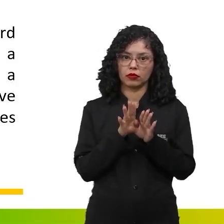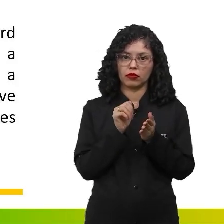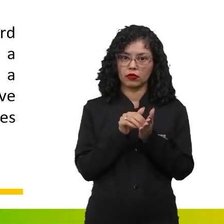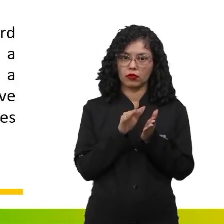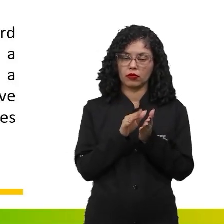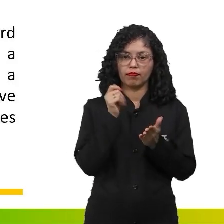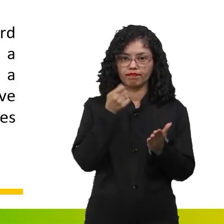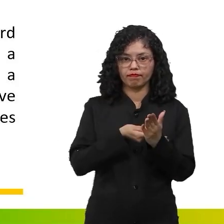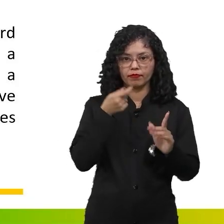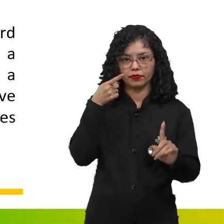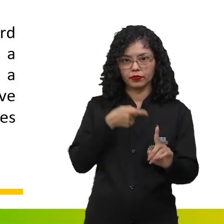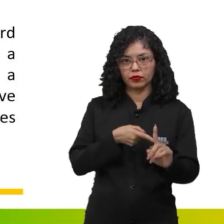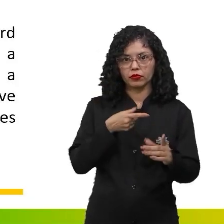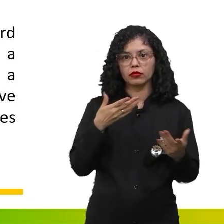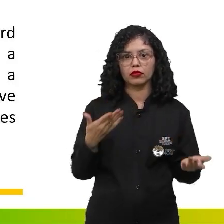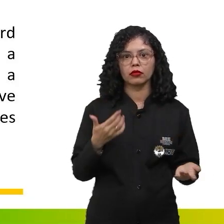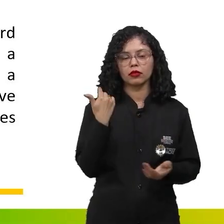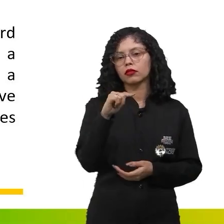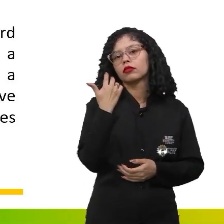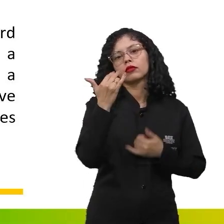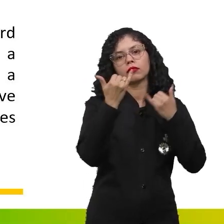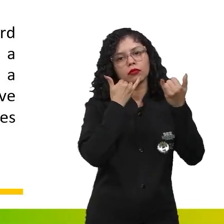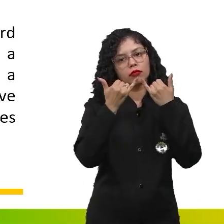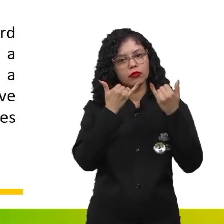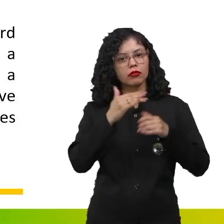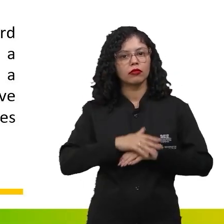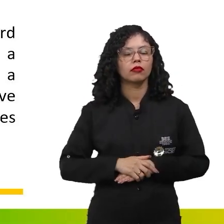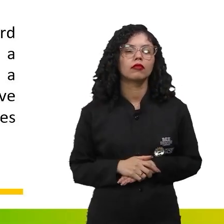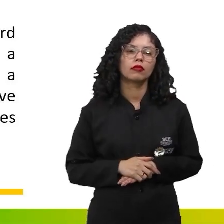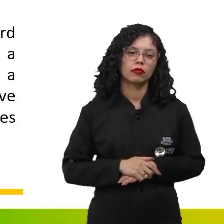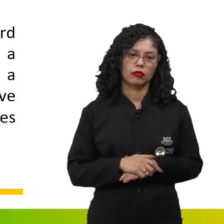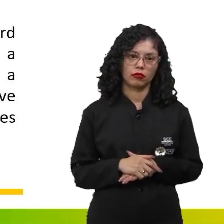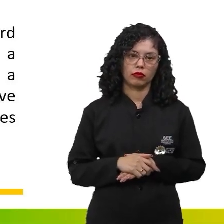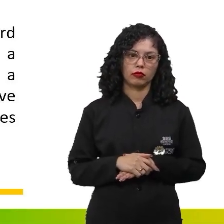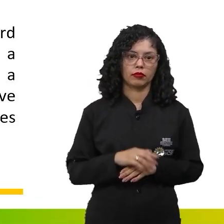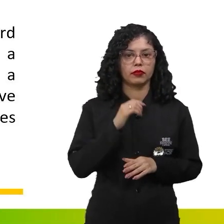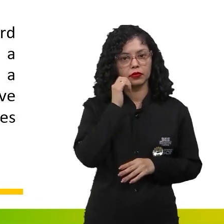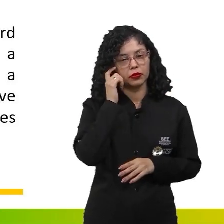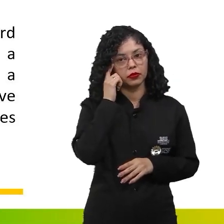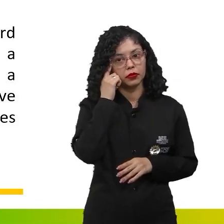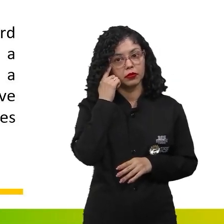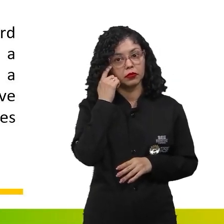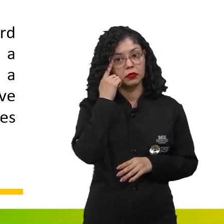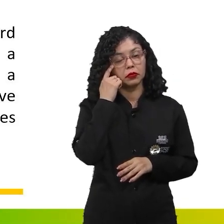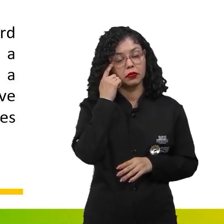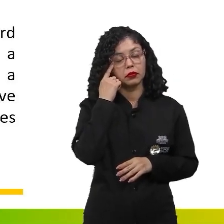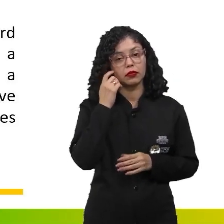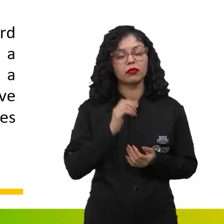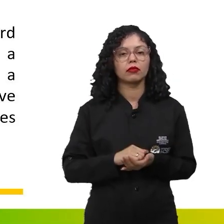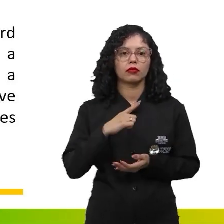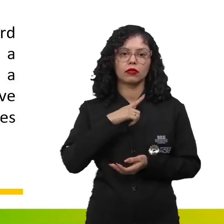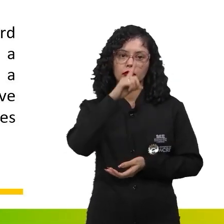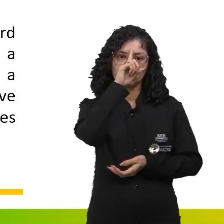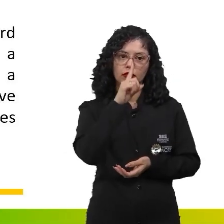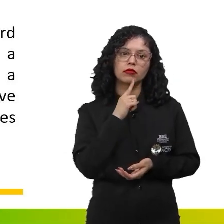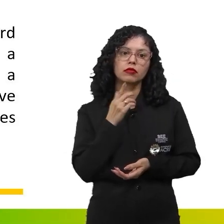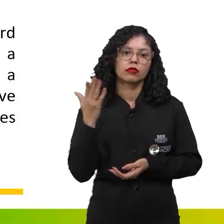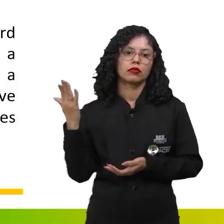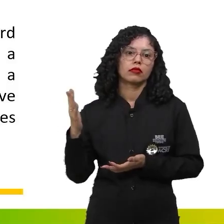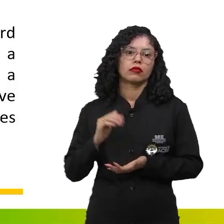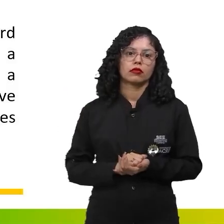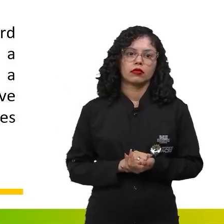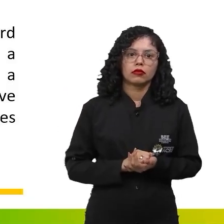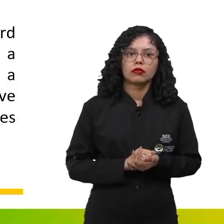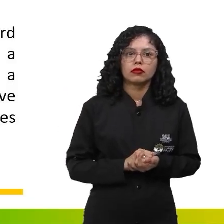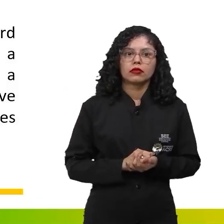pois eram impostas de forma autoritária, sem informação adequada. Foi o que eu falei. Então, tem uma imagem aqui, ó, o